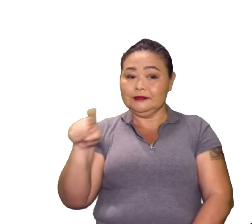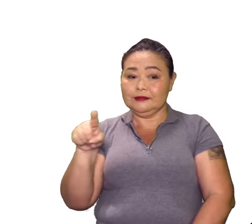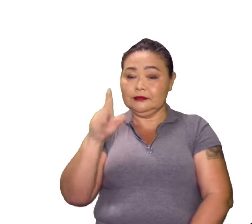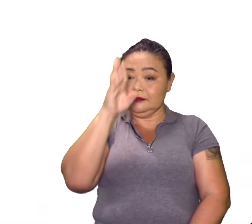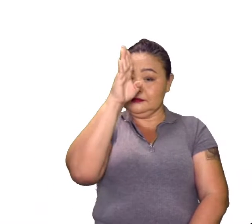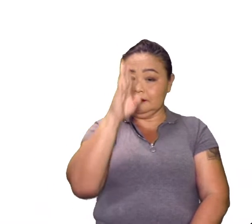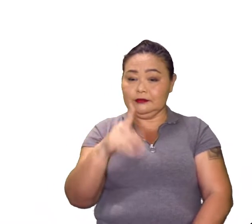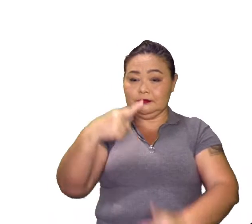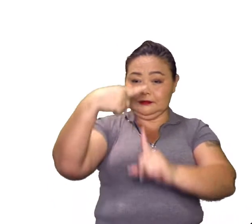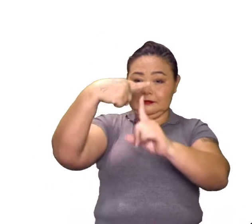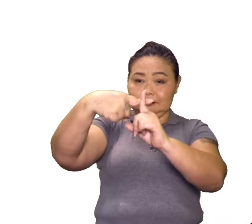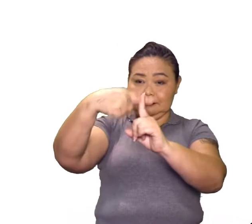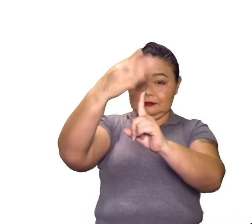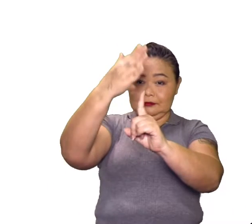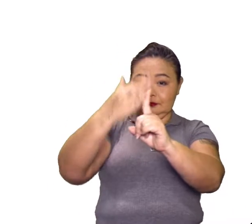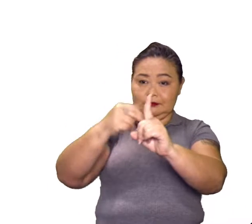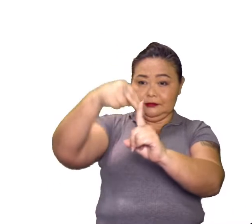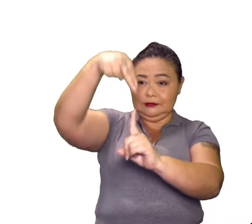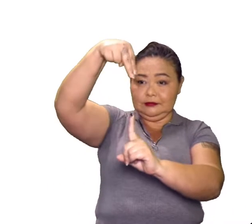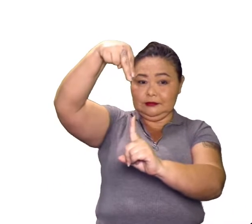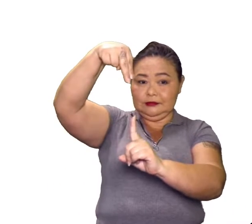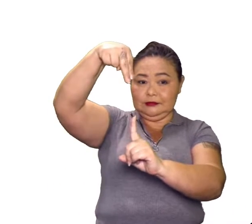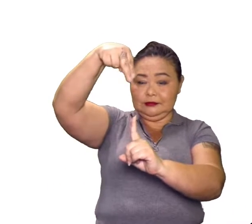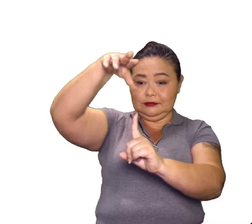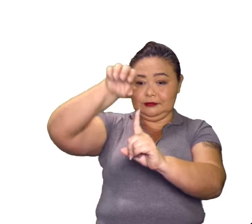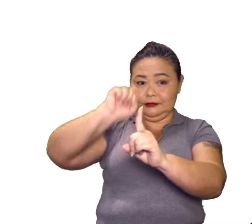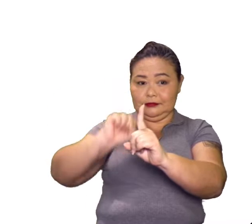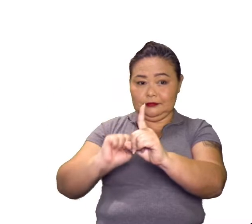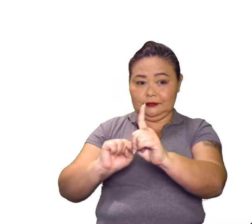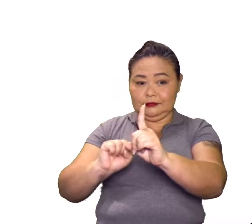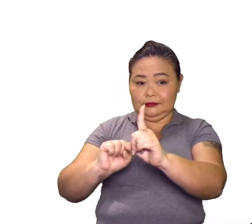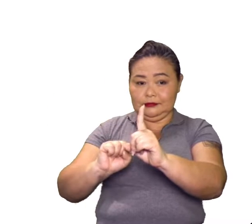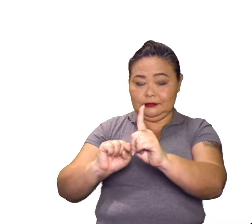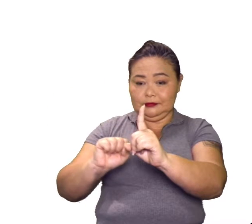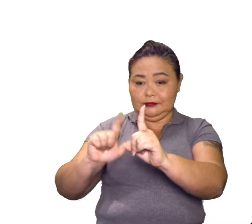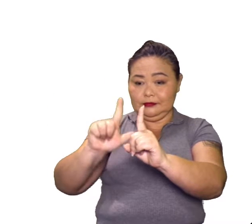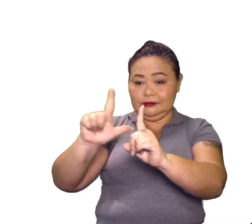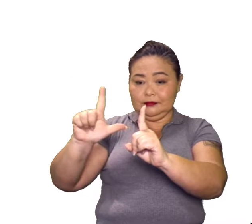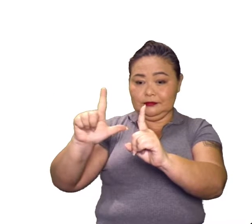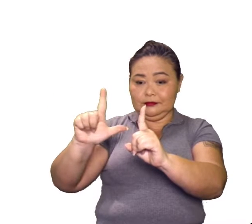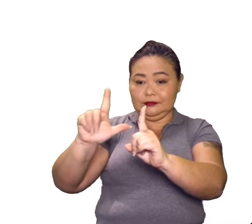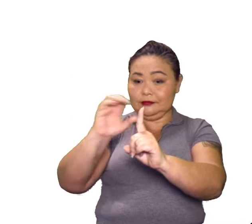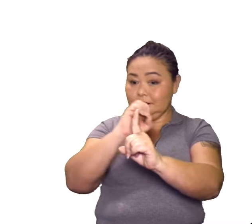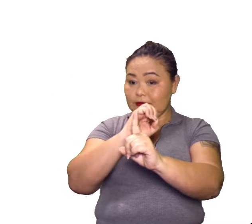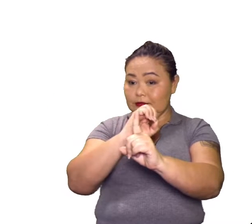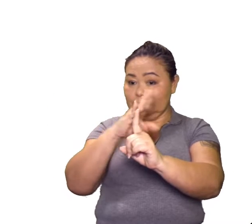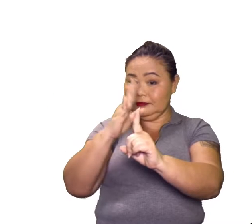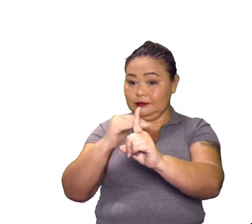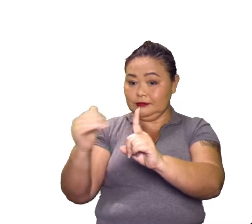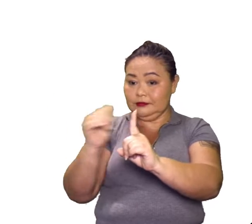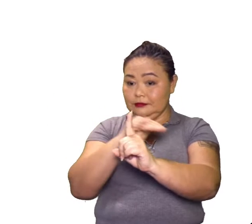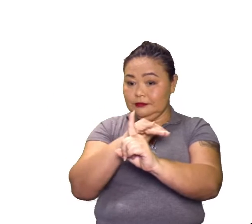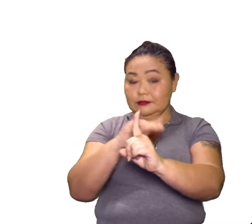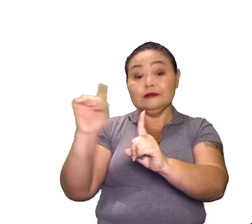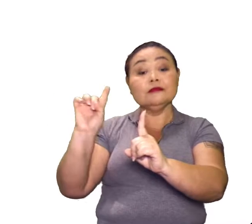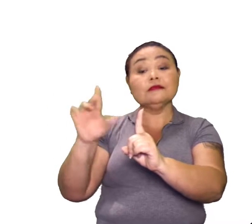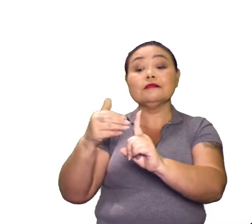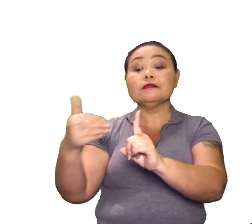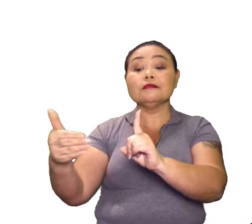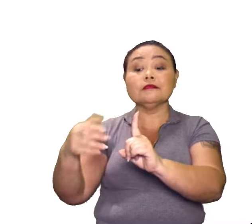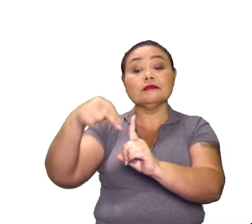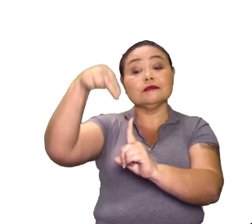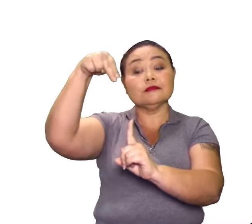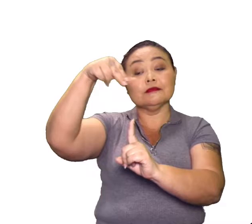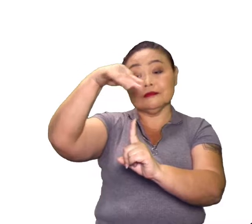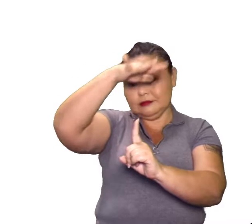no mapinha, né? Ó, norte, sul, leste e oeste. Rondônia faz fronteira